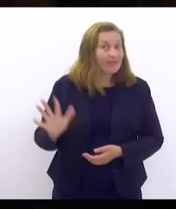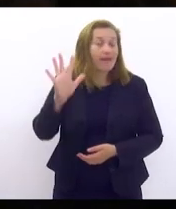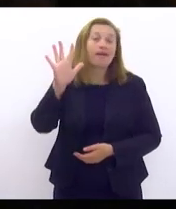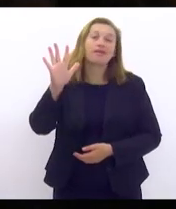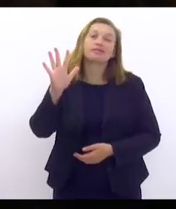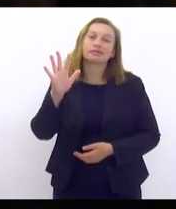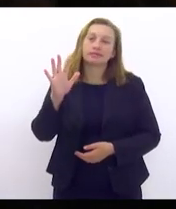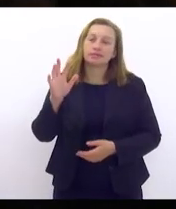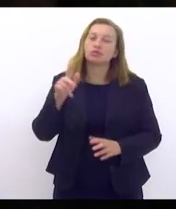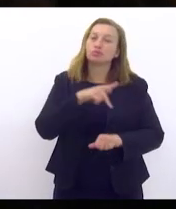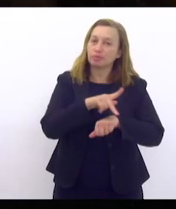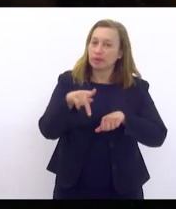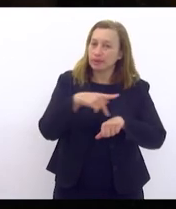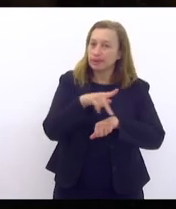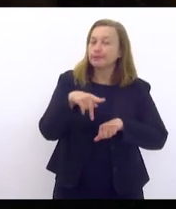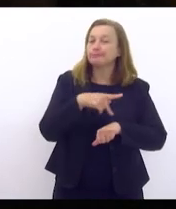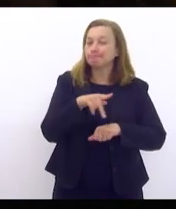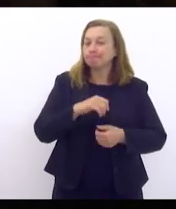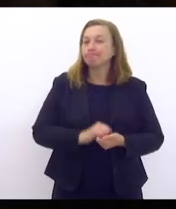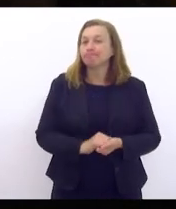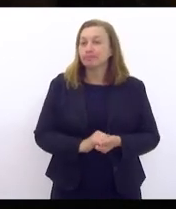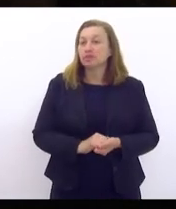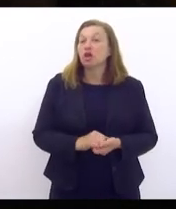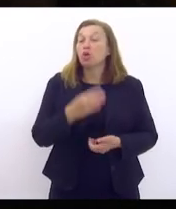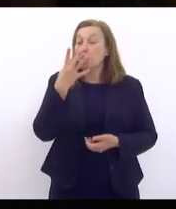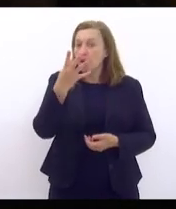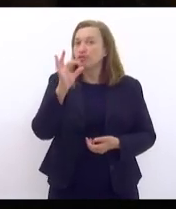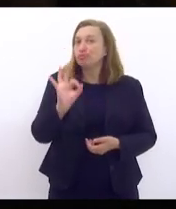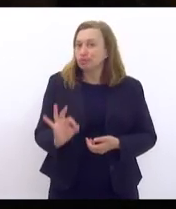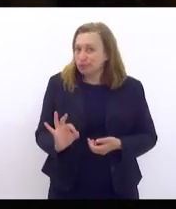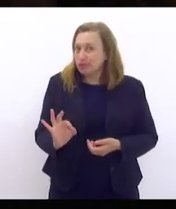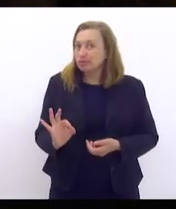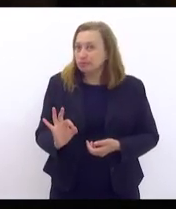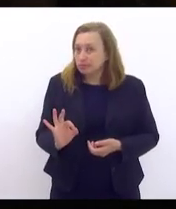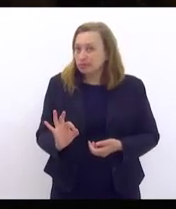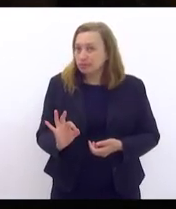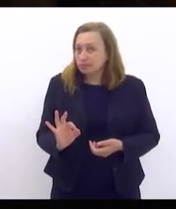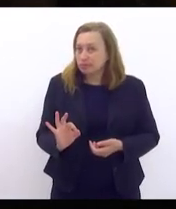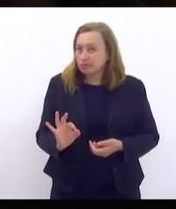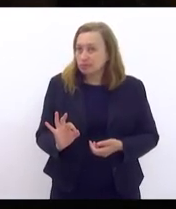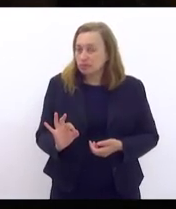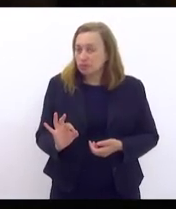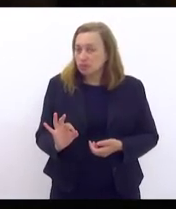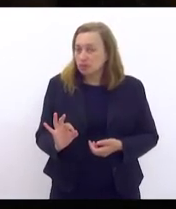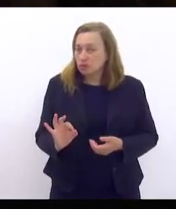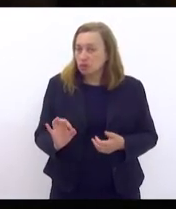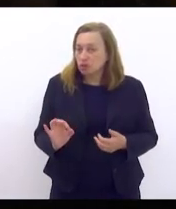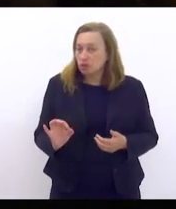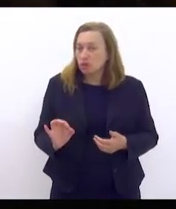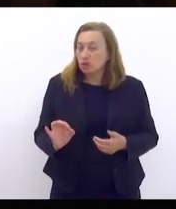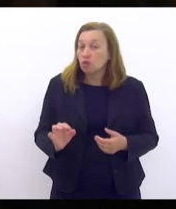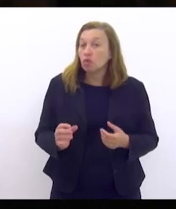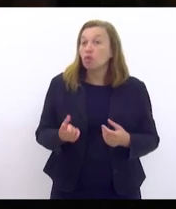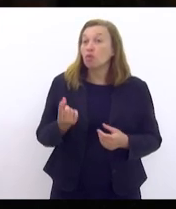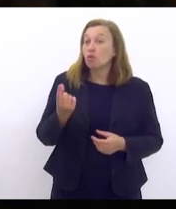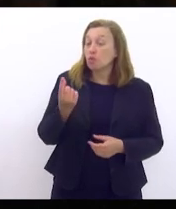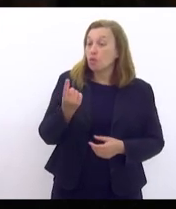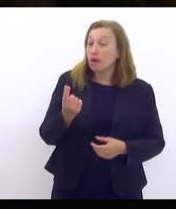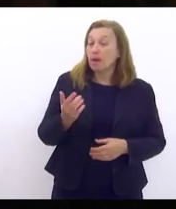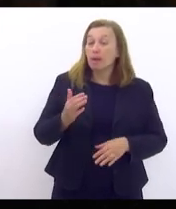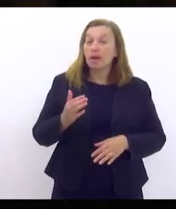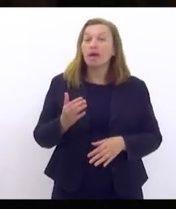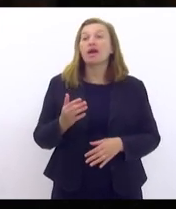do país e a quatro por cento sobre o valor de mercado do veículo